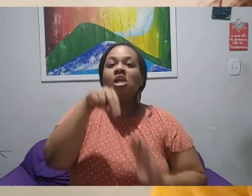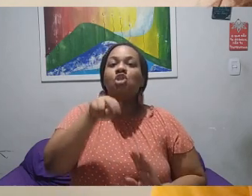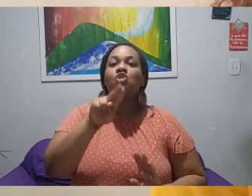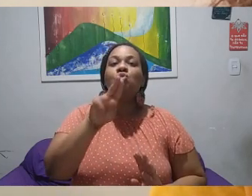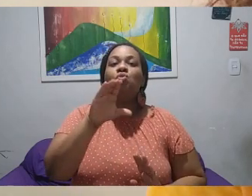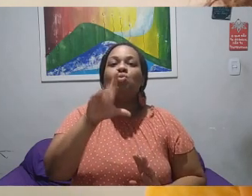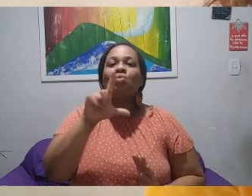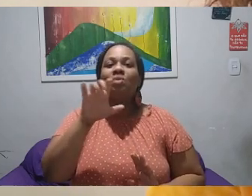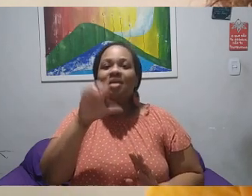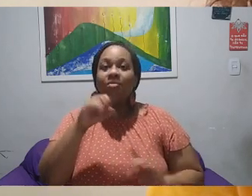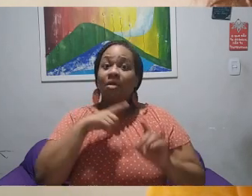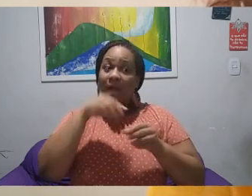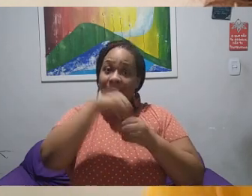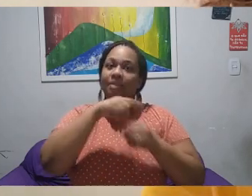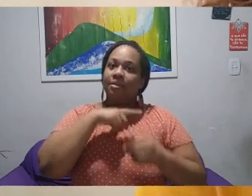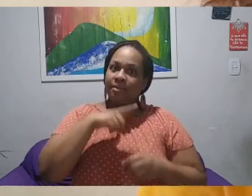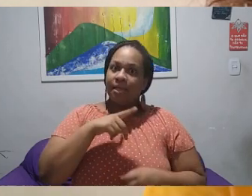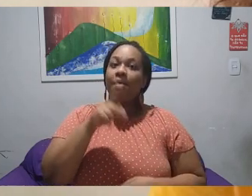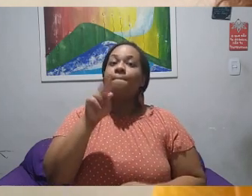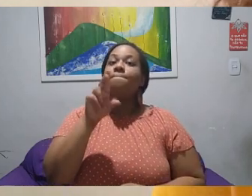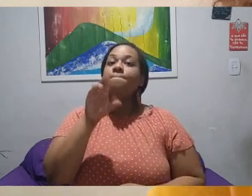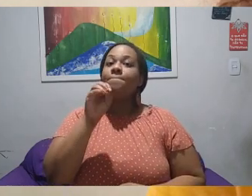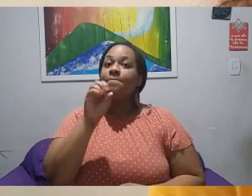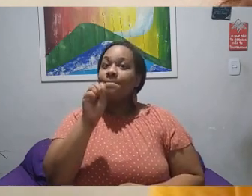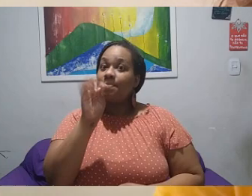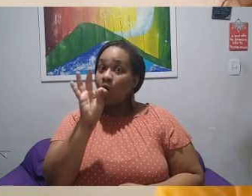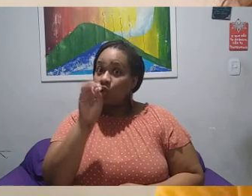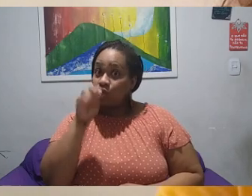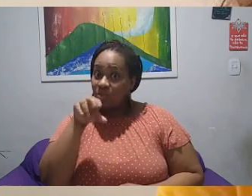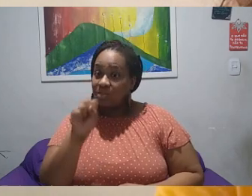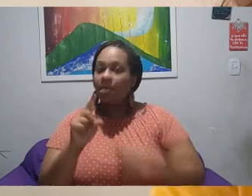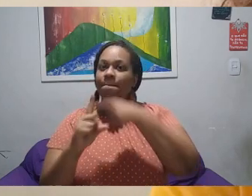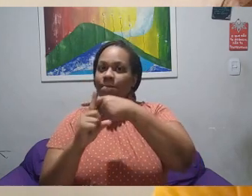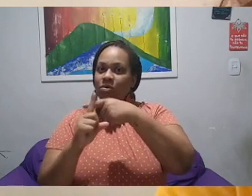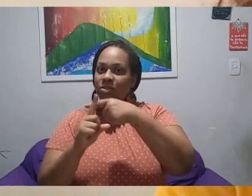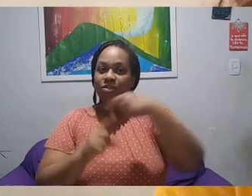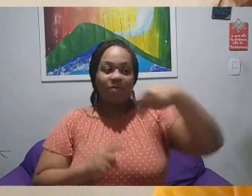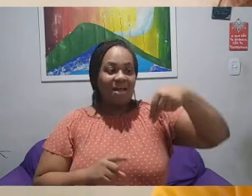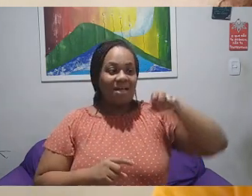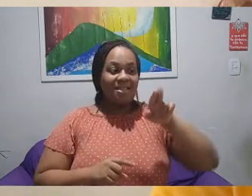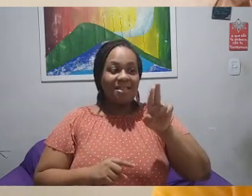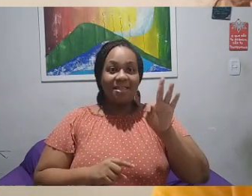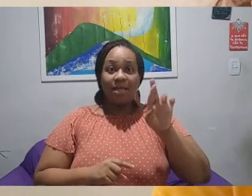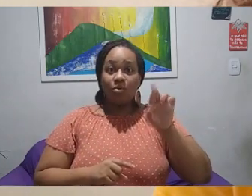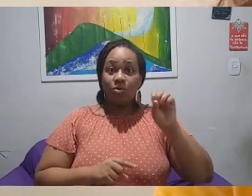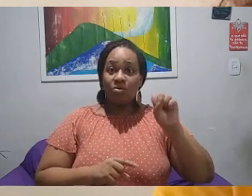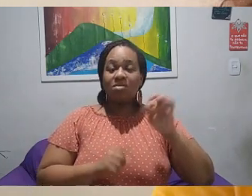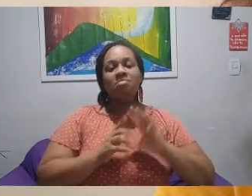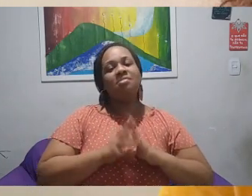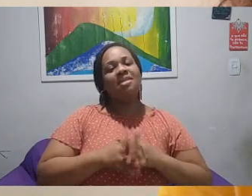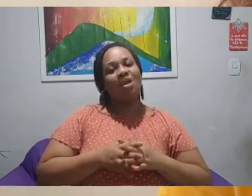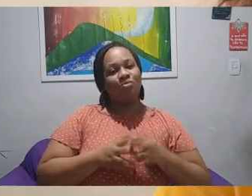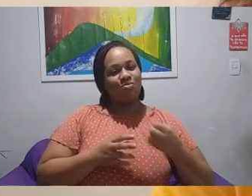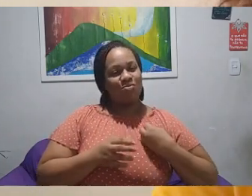representa o núcleo atômico, que é composto de prótons e nêutrons. Os prótons possuem cargas positivas, os nêutrons possuem